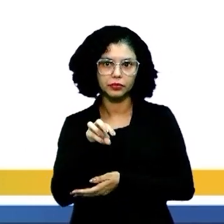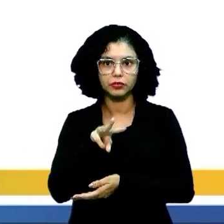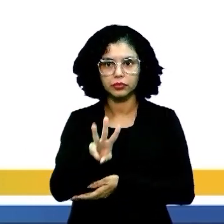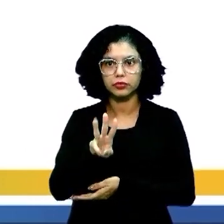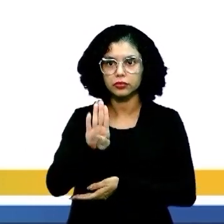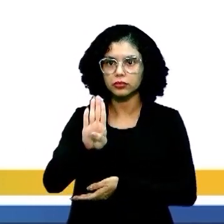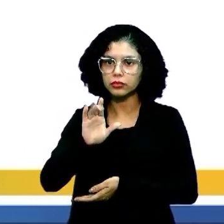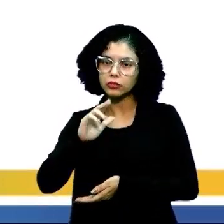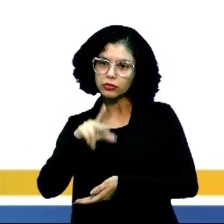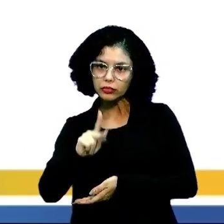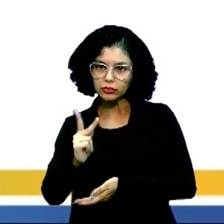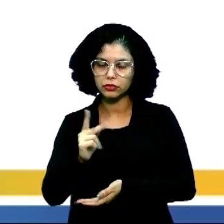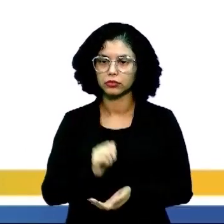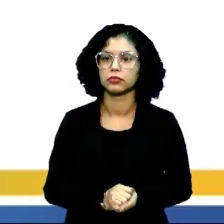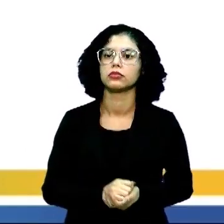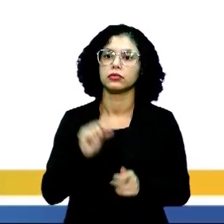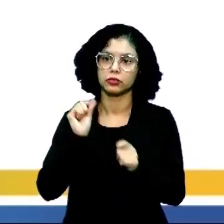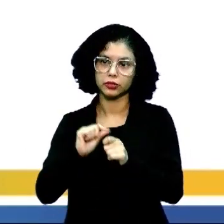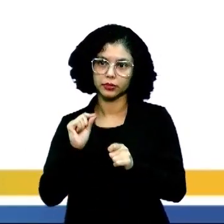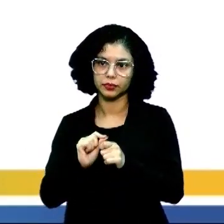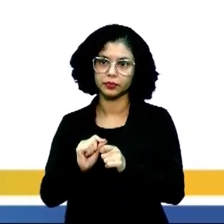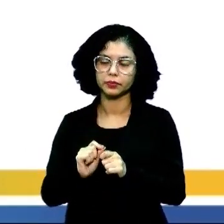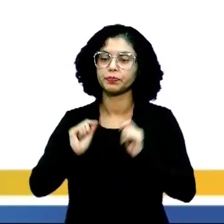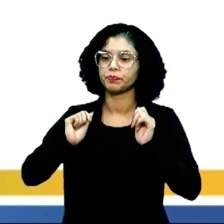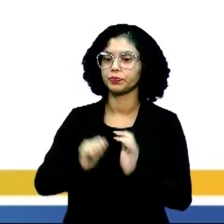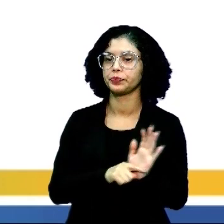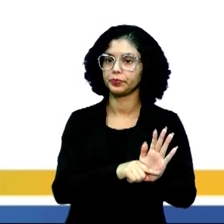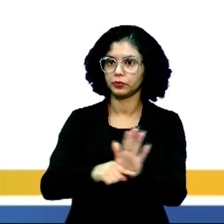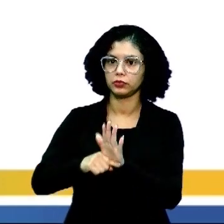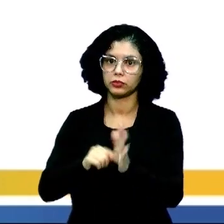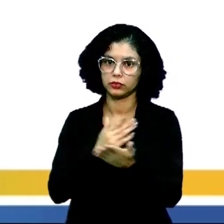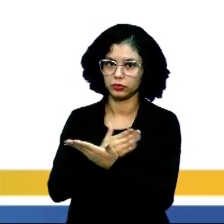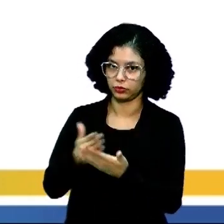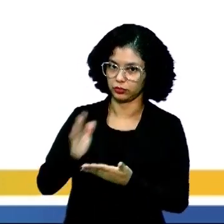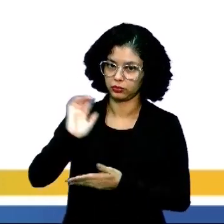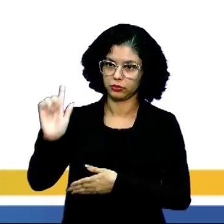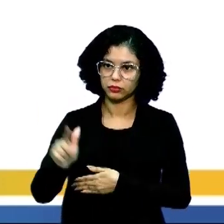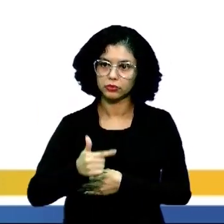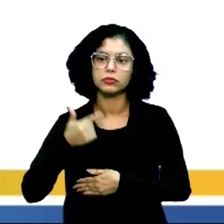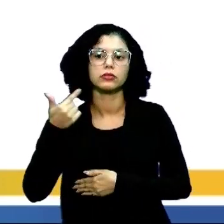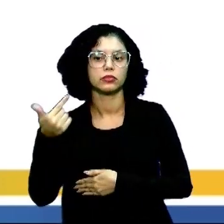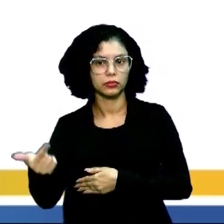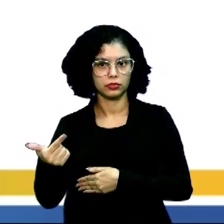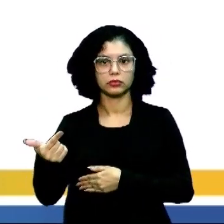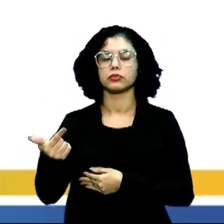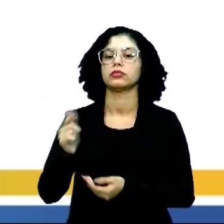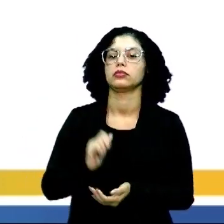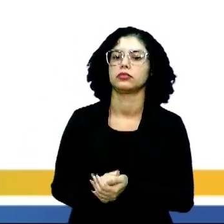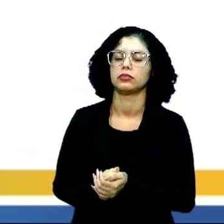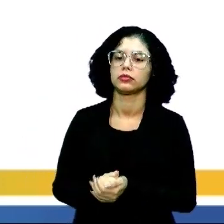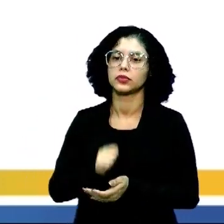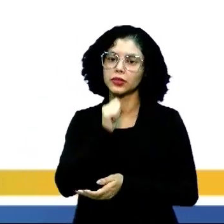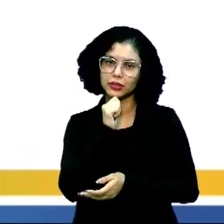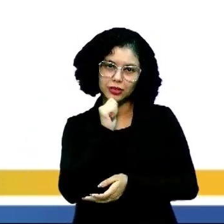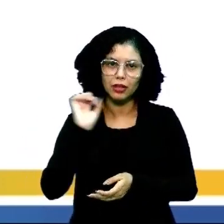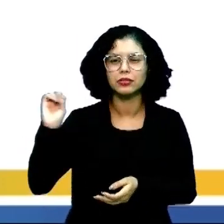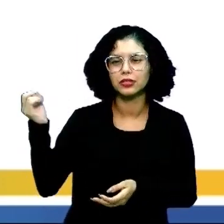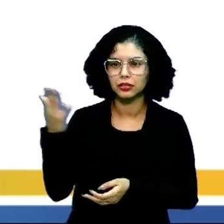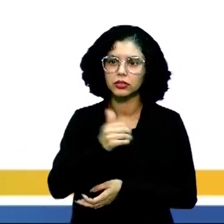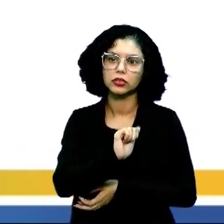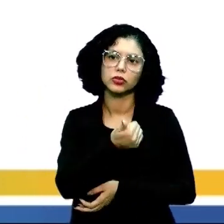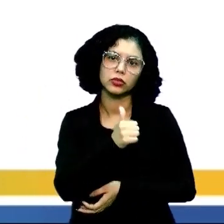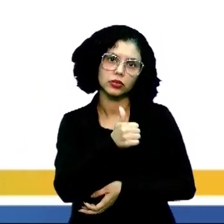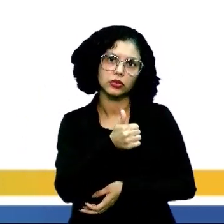Bush. Então, ele fez essa campanha e ela teve início principalmente após os ataques terroristas